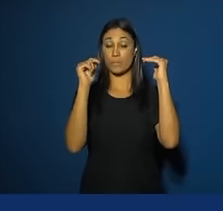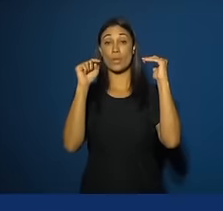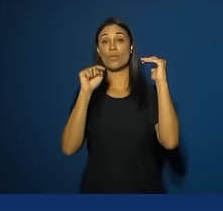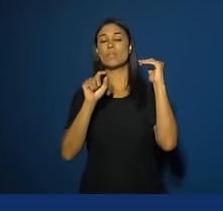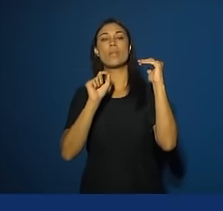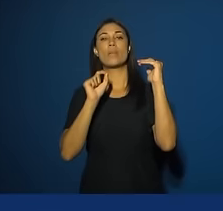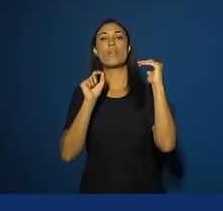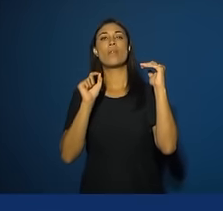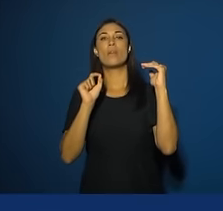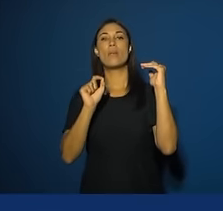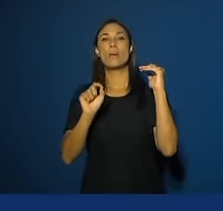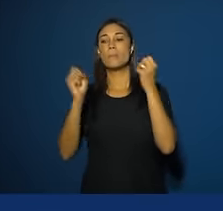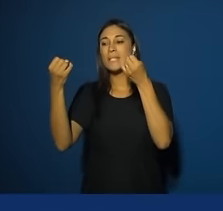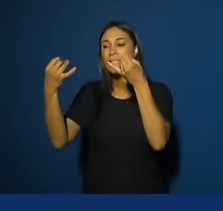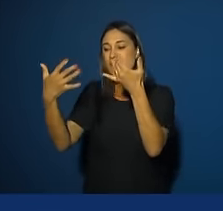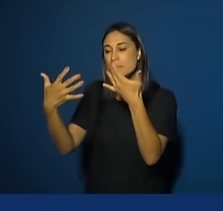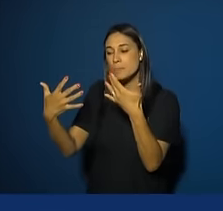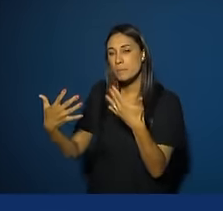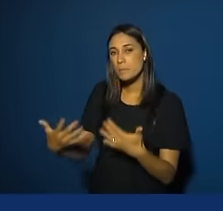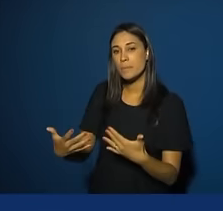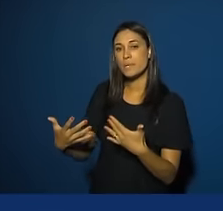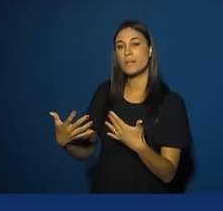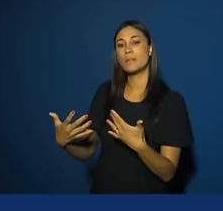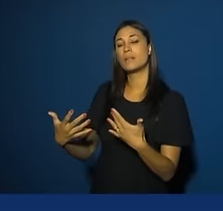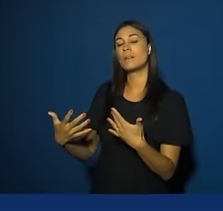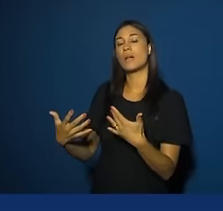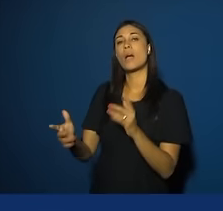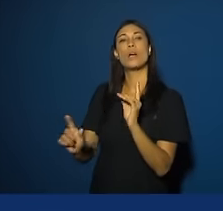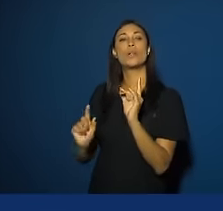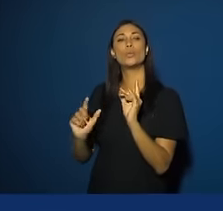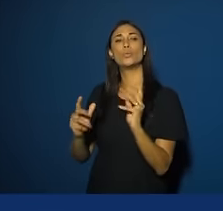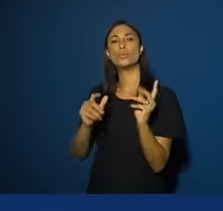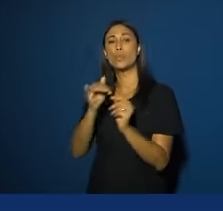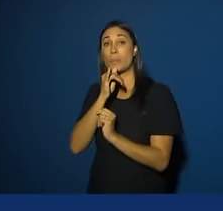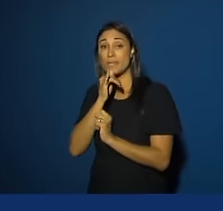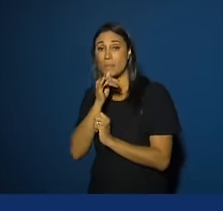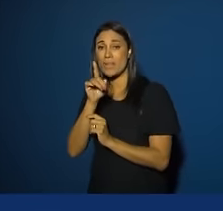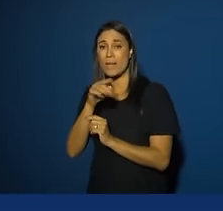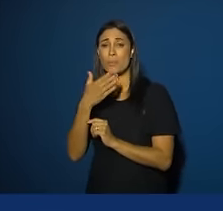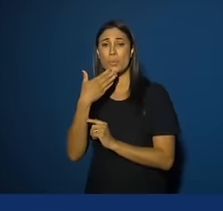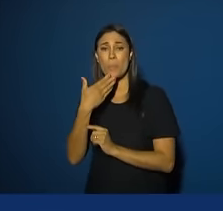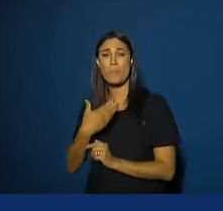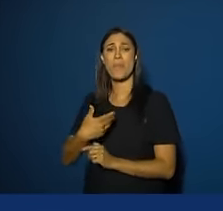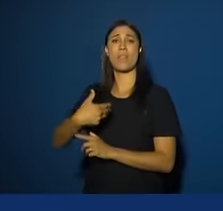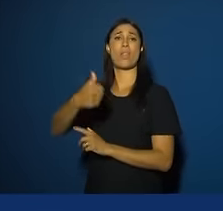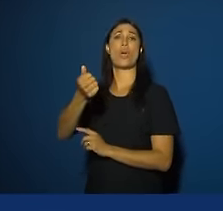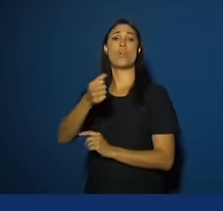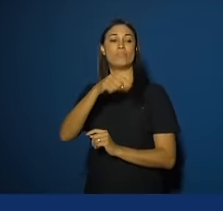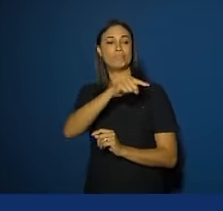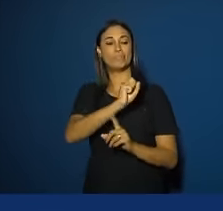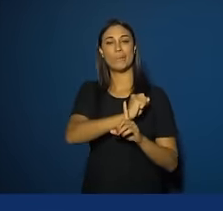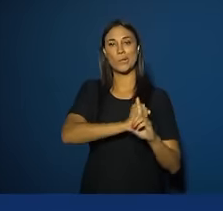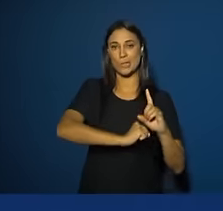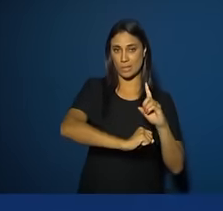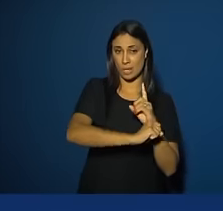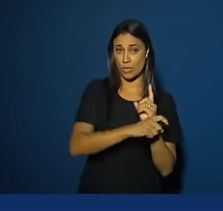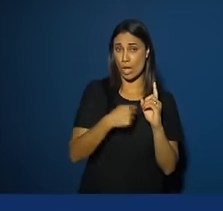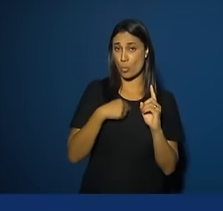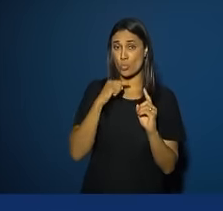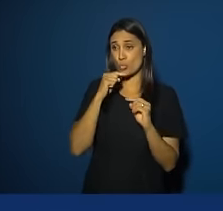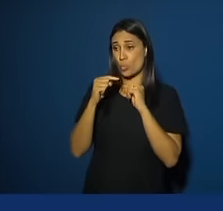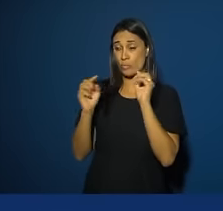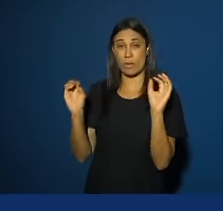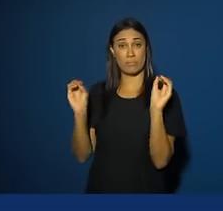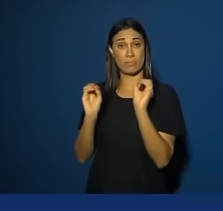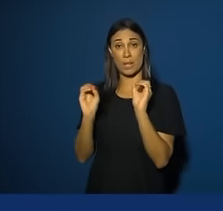ressalta e Explicita os checks and balance ele é muito melhor pra sociedade eu não tenho dúvida O que vai